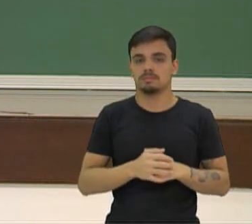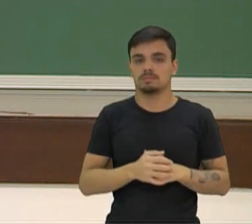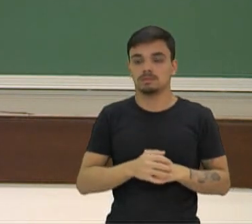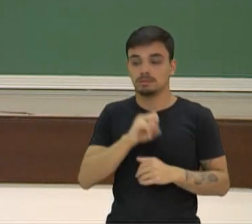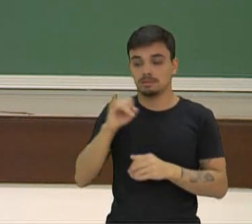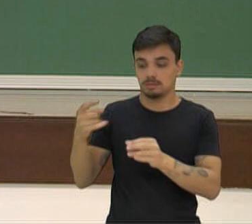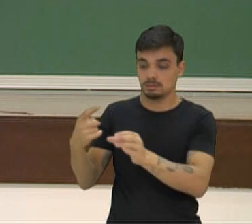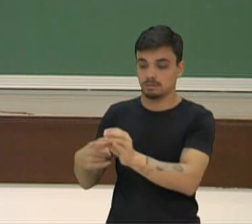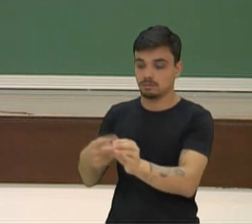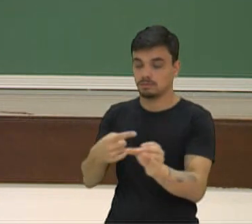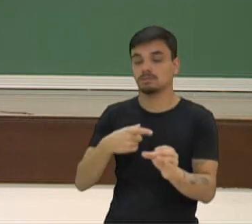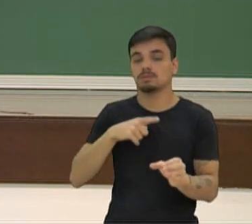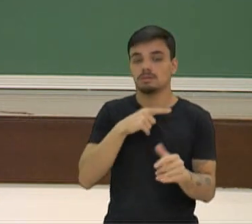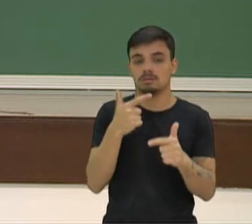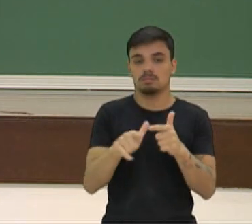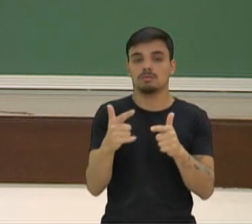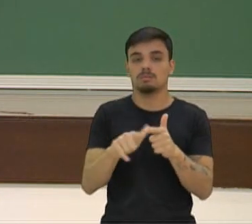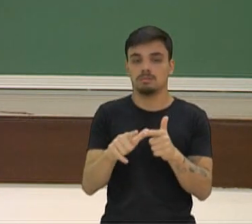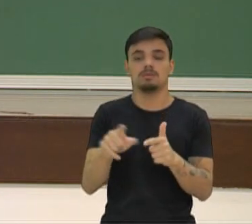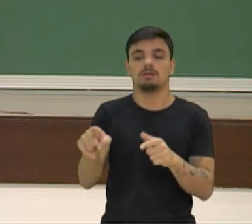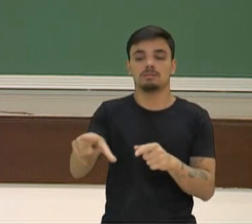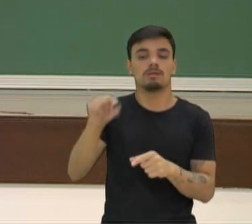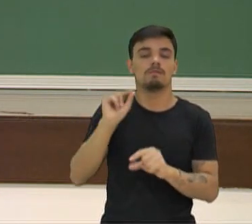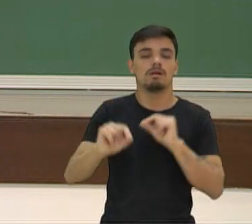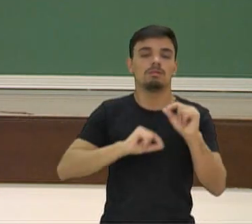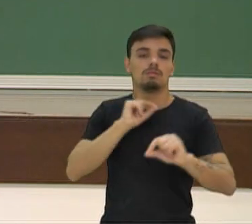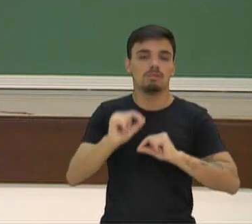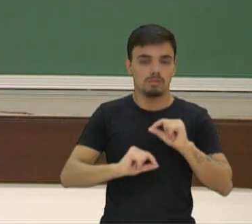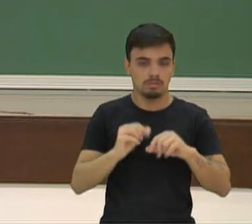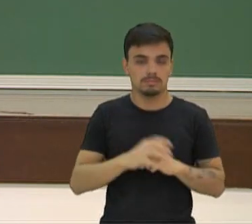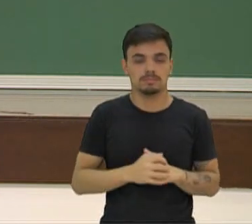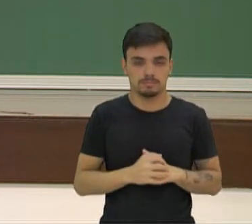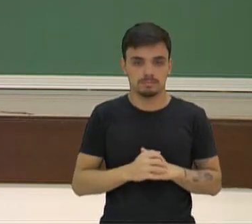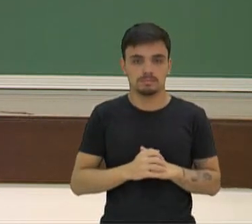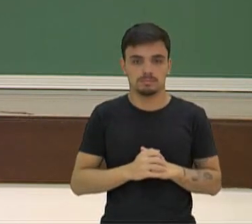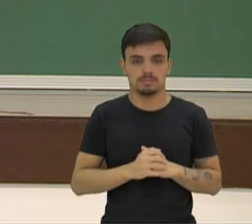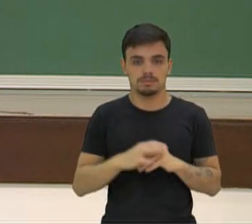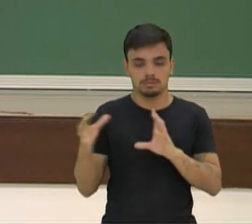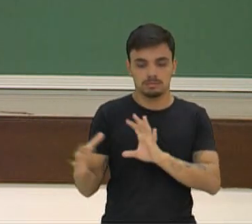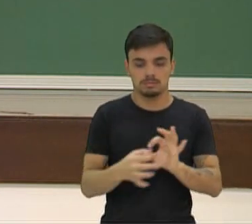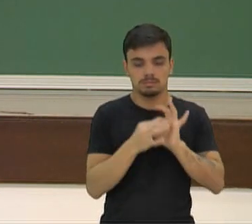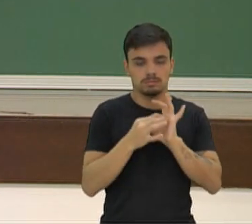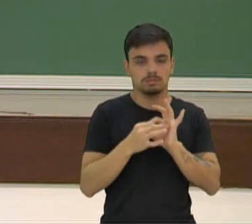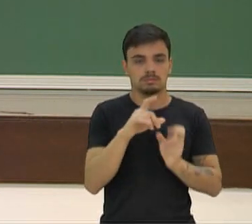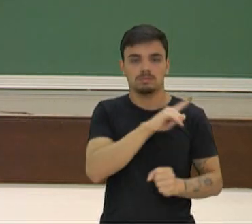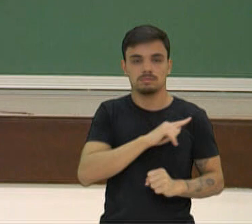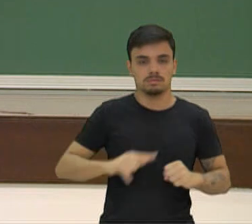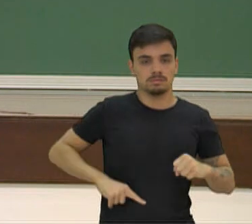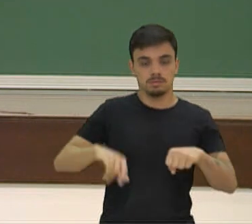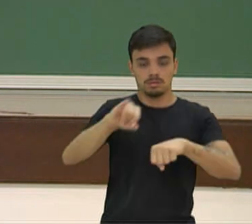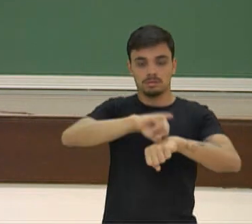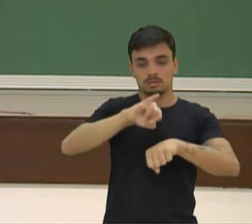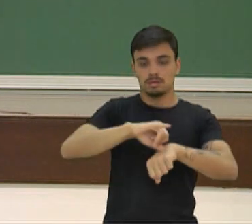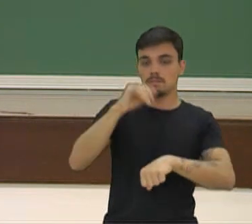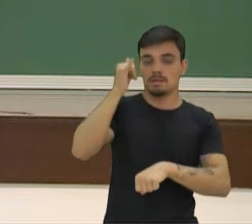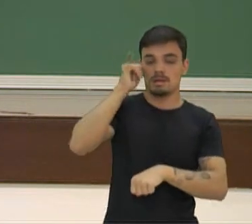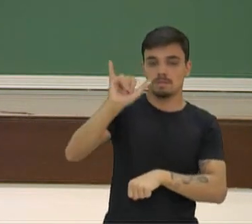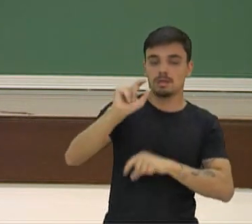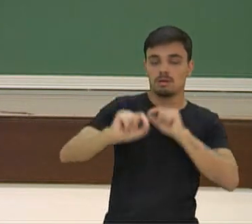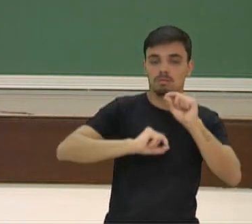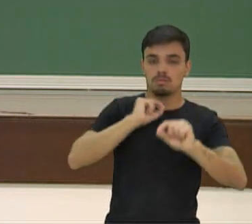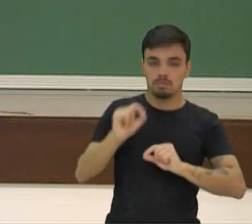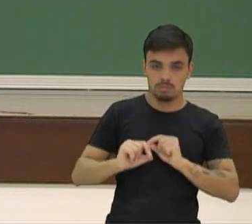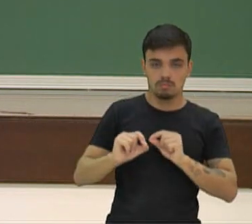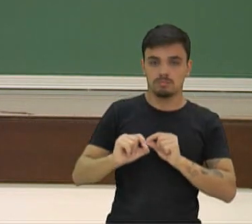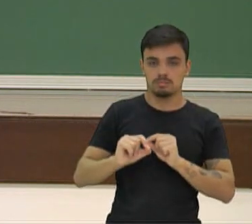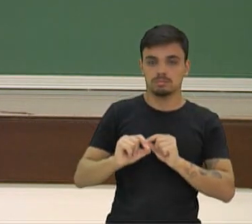tenha problemas, mas eles ainda preferem se aliar ao governo central para evitar, por